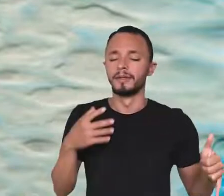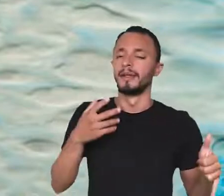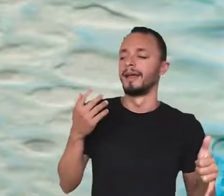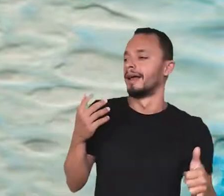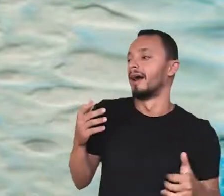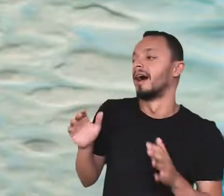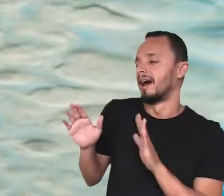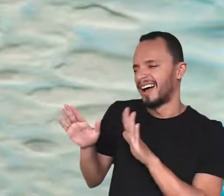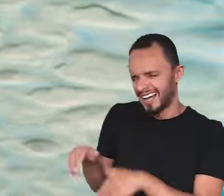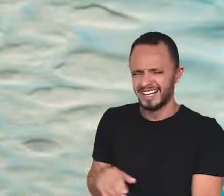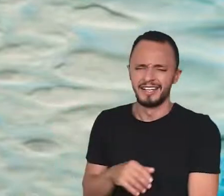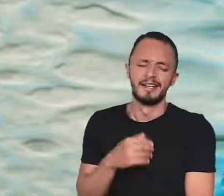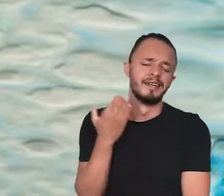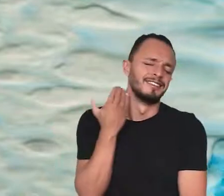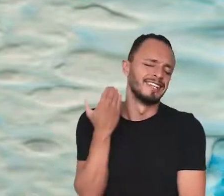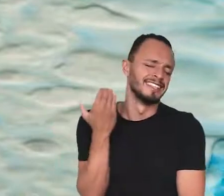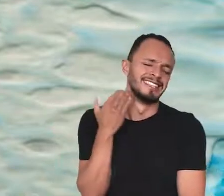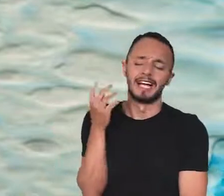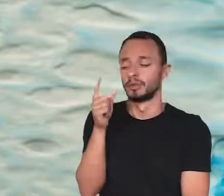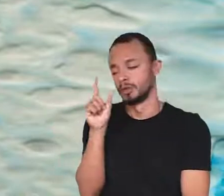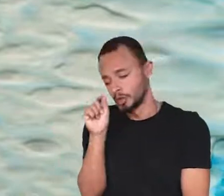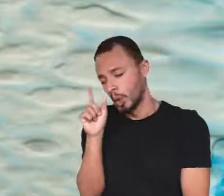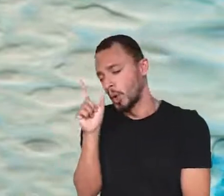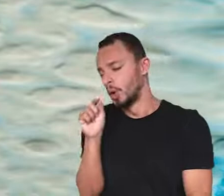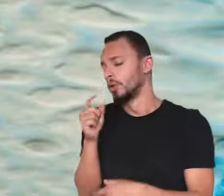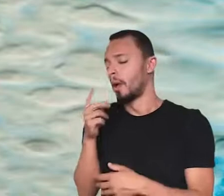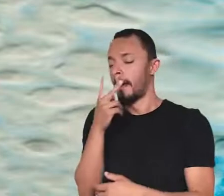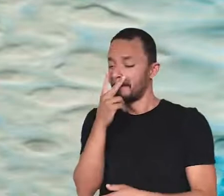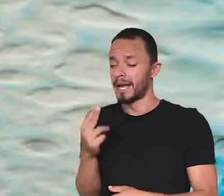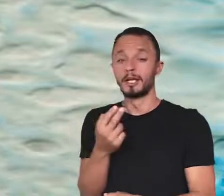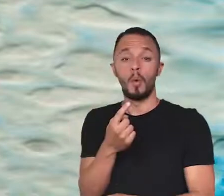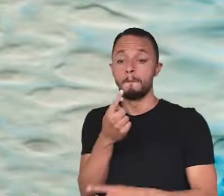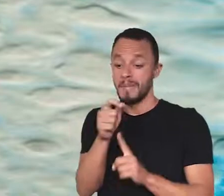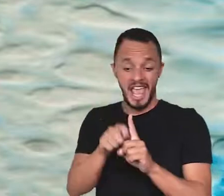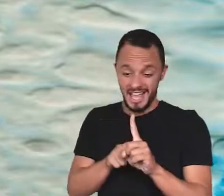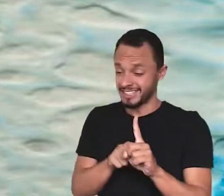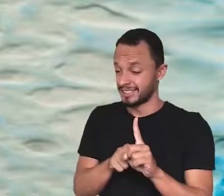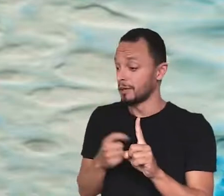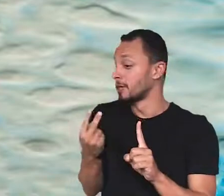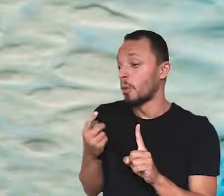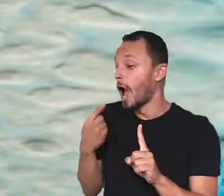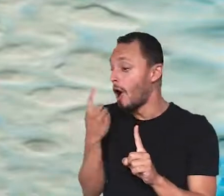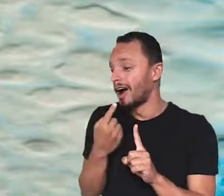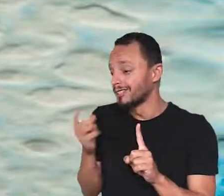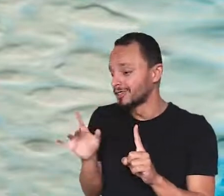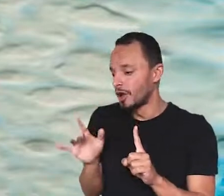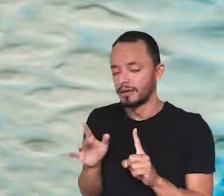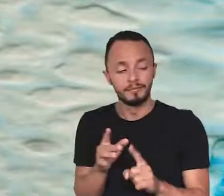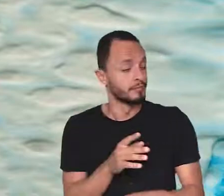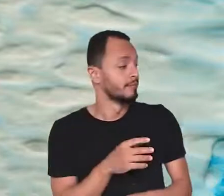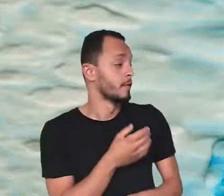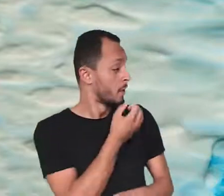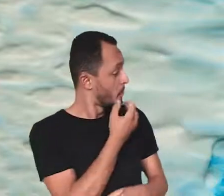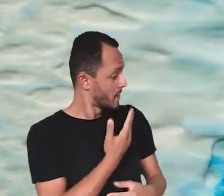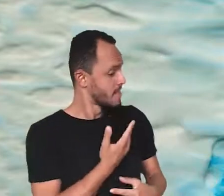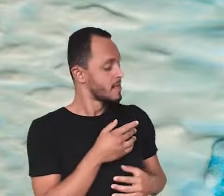Ai, que sono, gente. Tem 2 horas que eu tô aqui, mas parece que tem 1 mês hoje. Muito bem, Alex. Você é